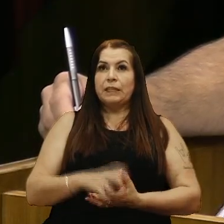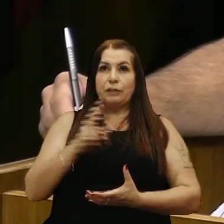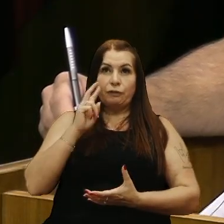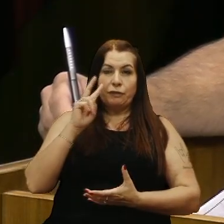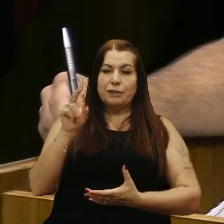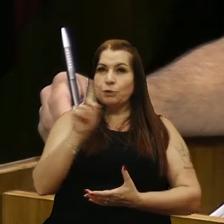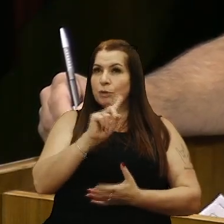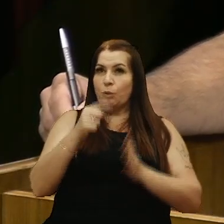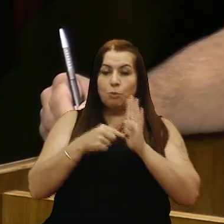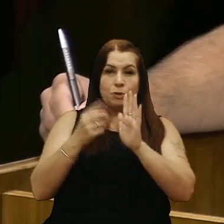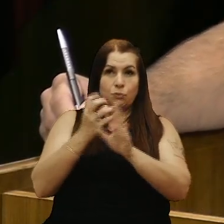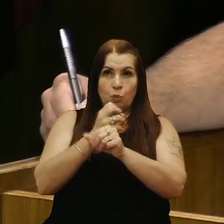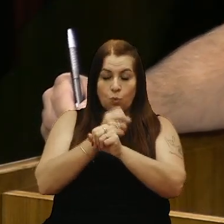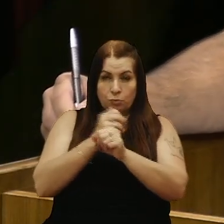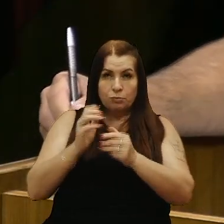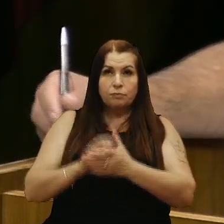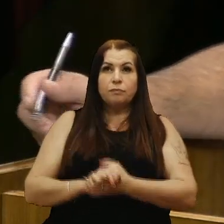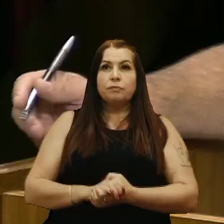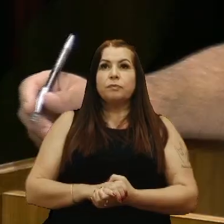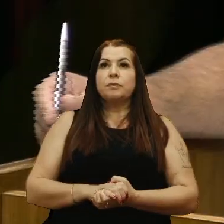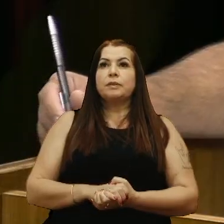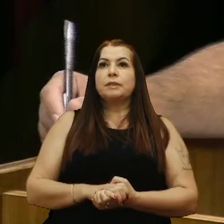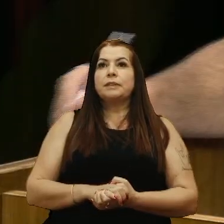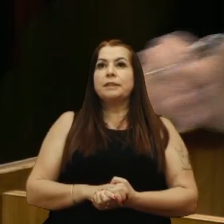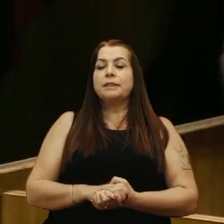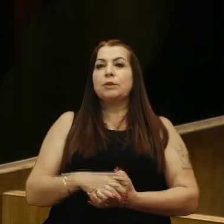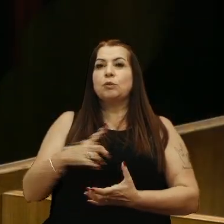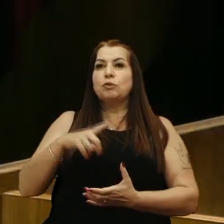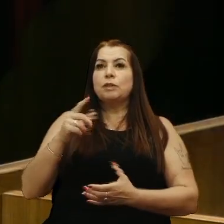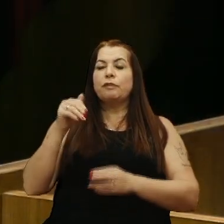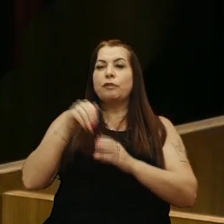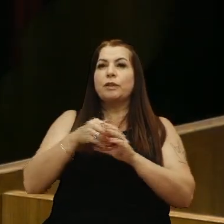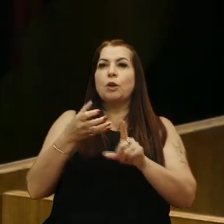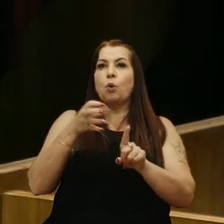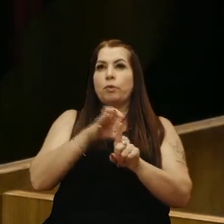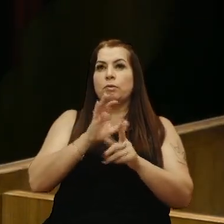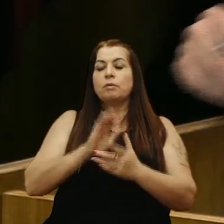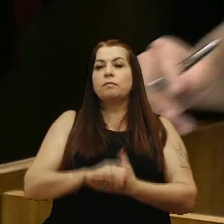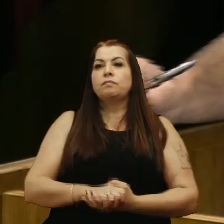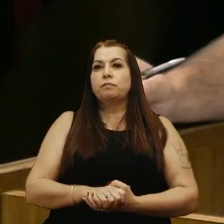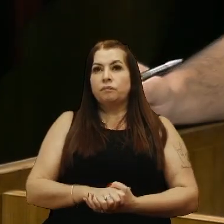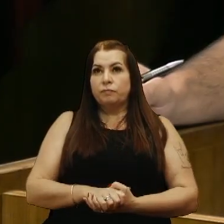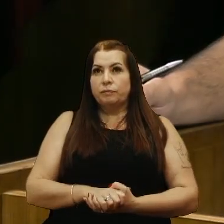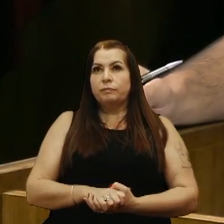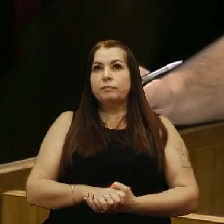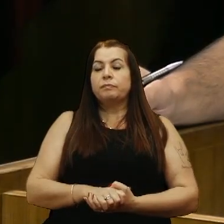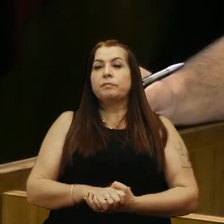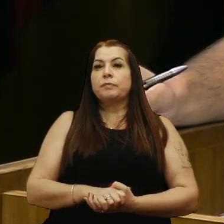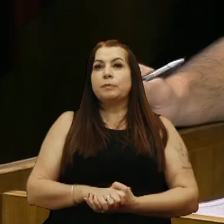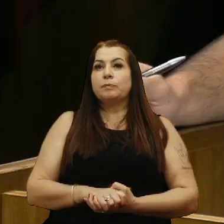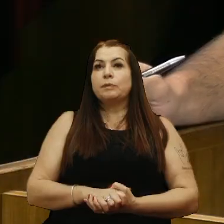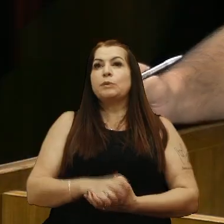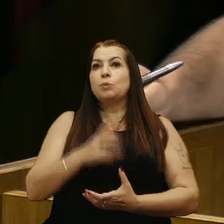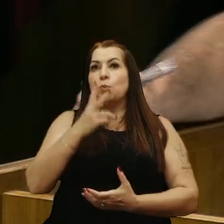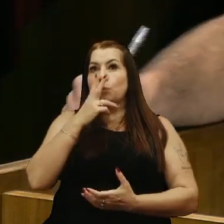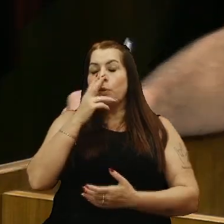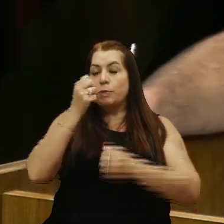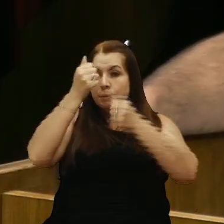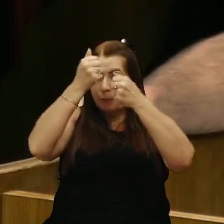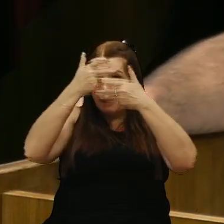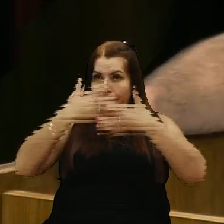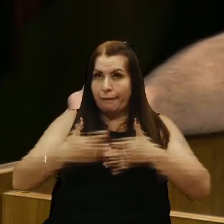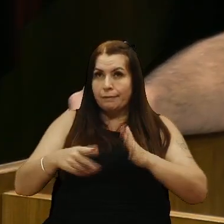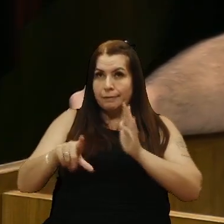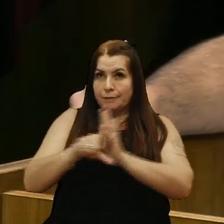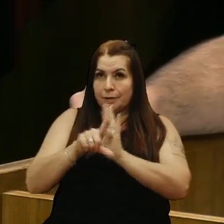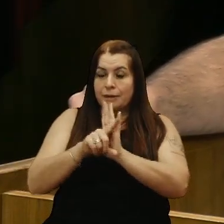não prestação de contas, hoje eu tenho que votar contrariamente. E aqui, conforme está especificado nessa lei,